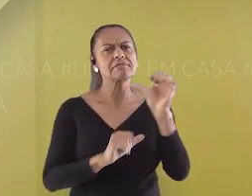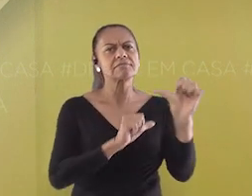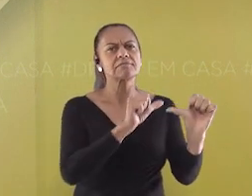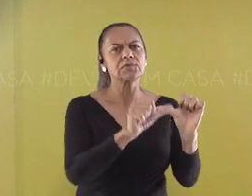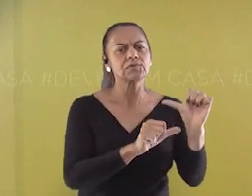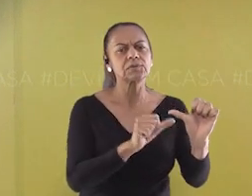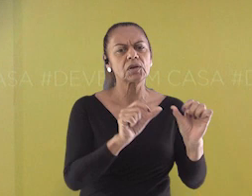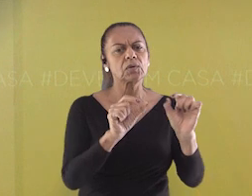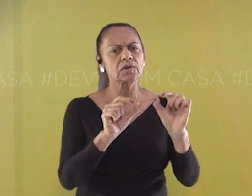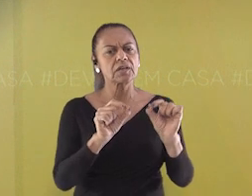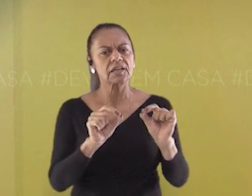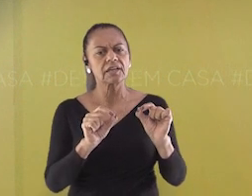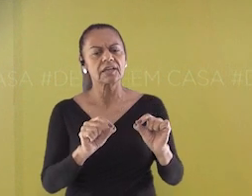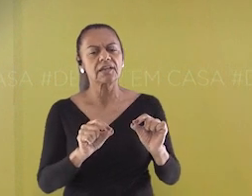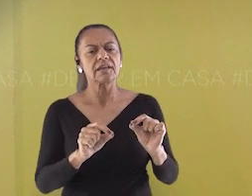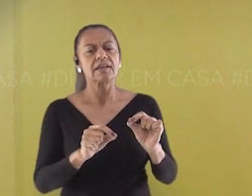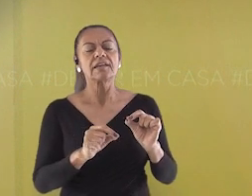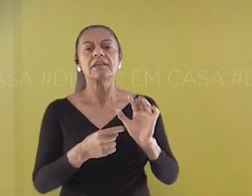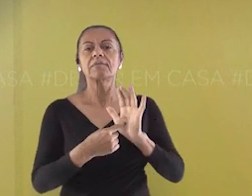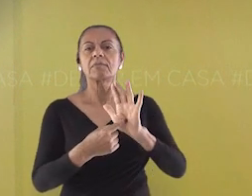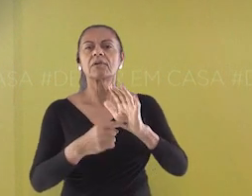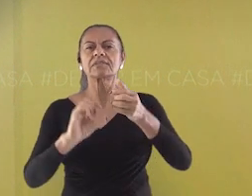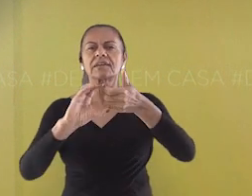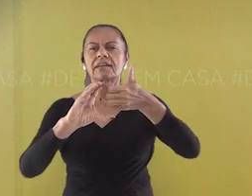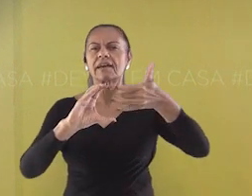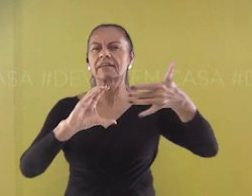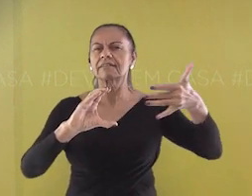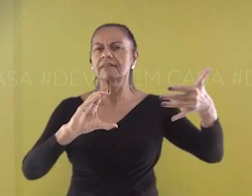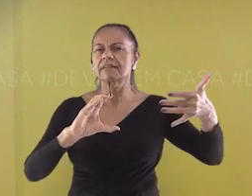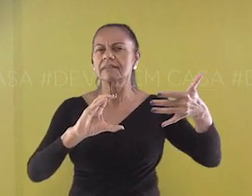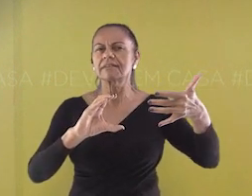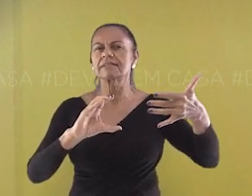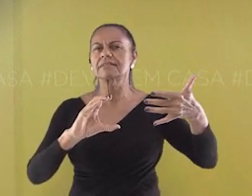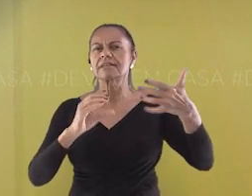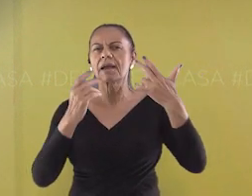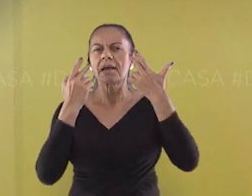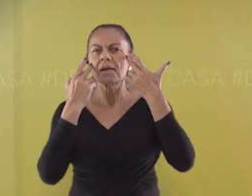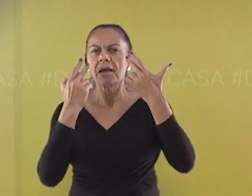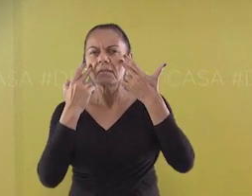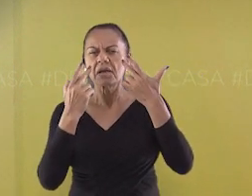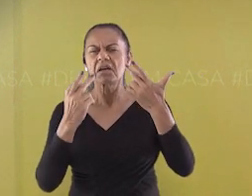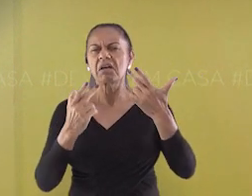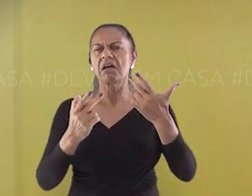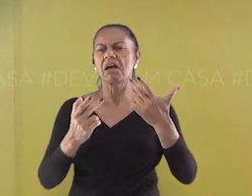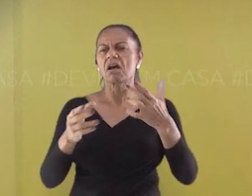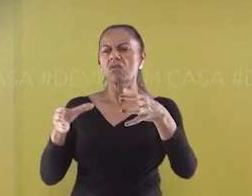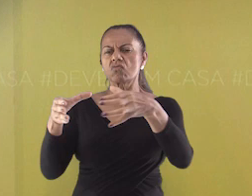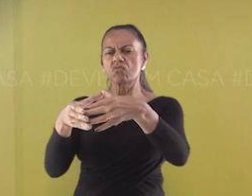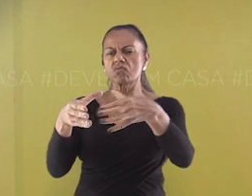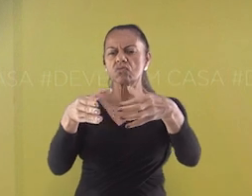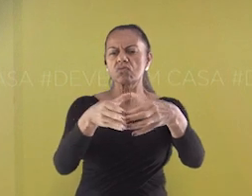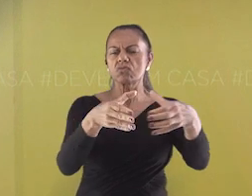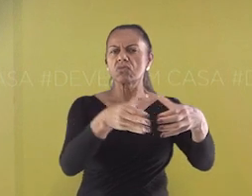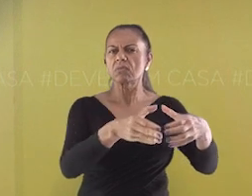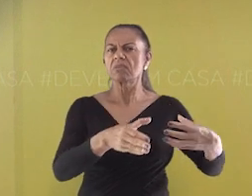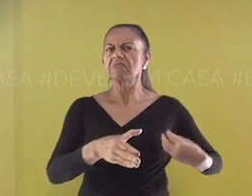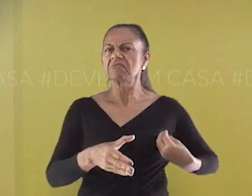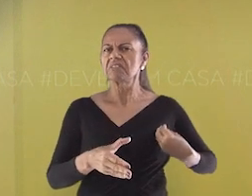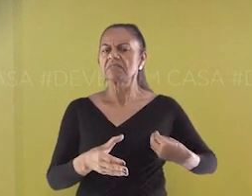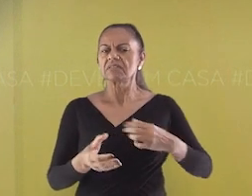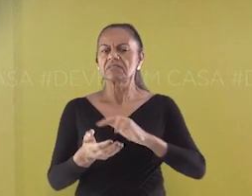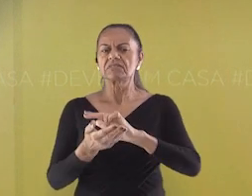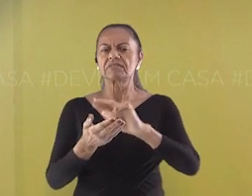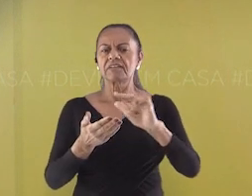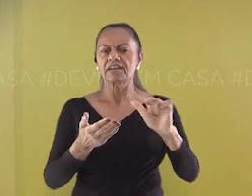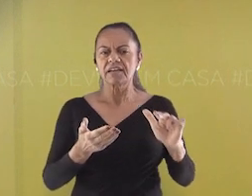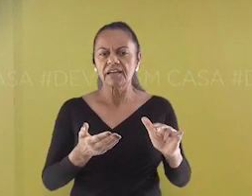aí, hein? São espécies que são encontradas que apresentam características comuns a diferentes grupos